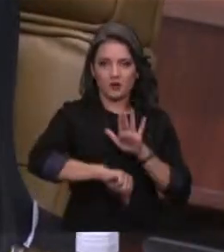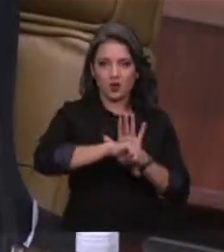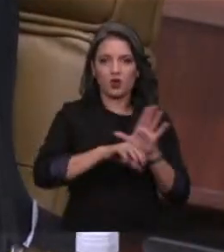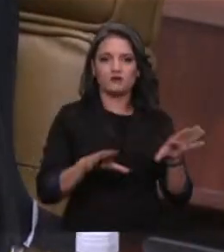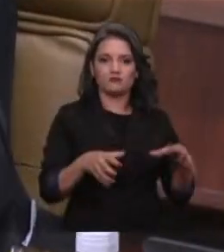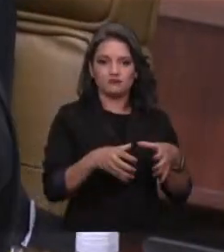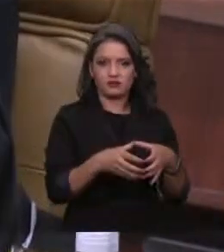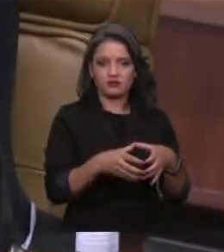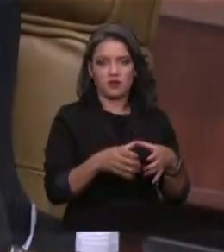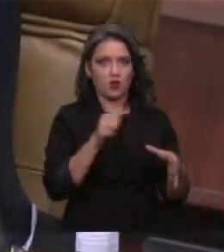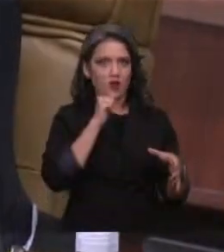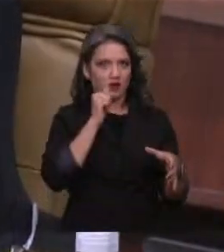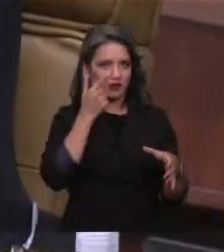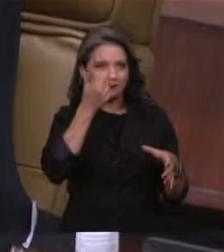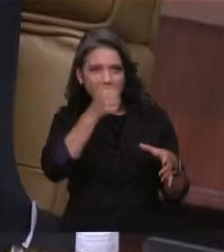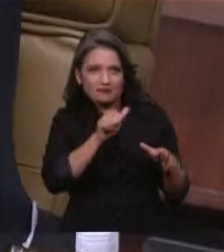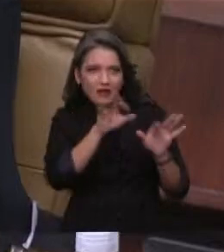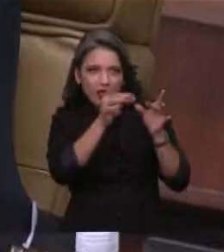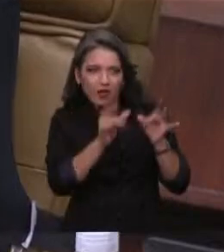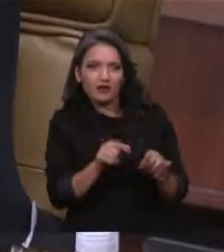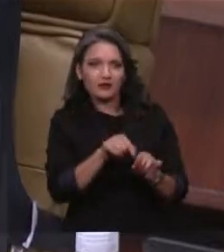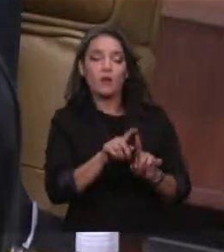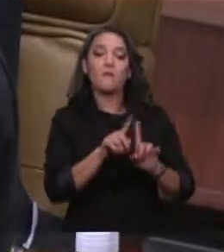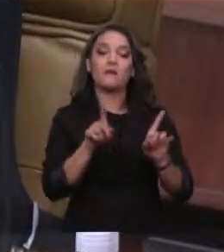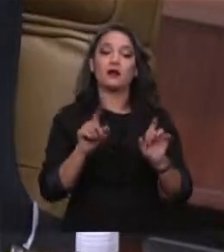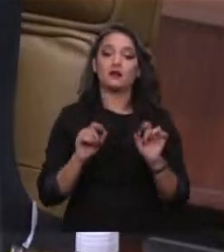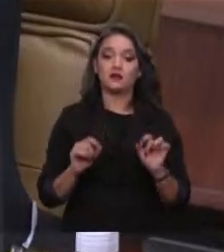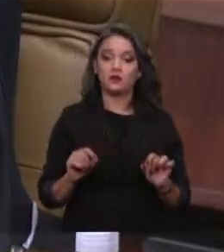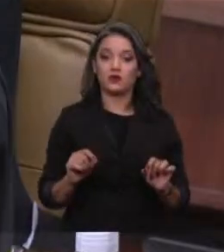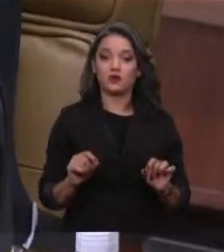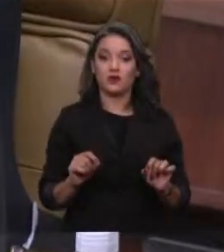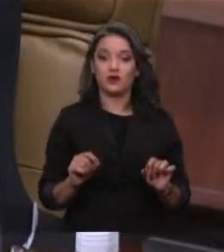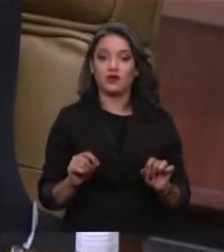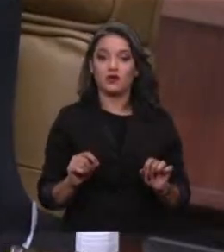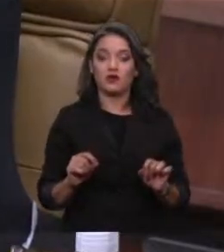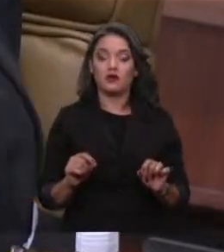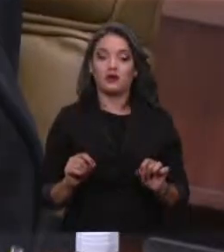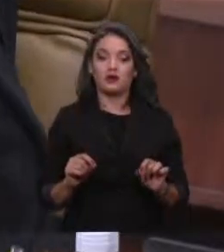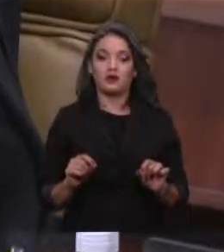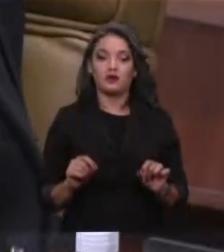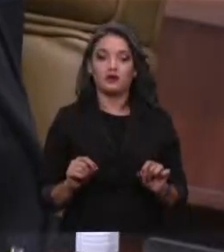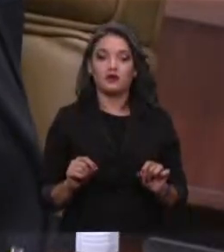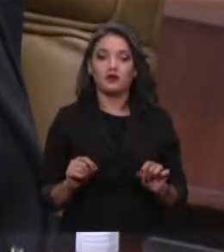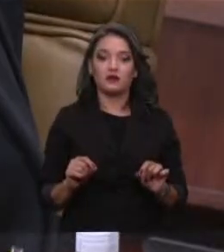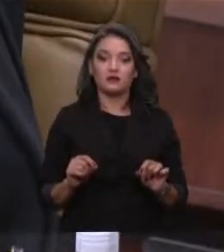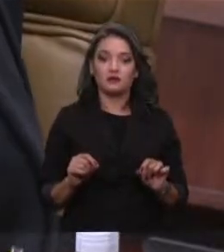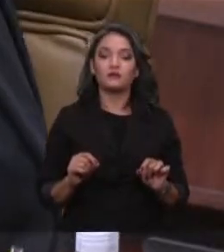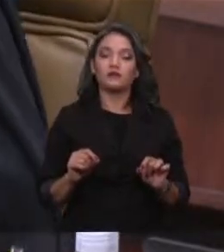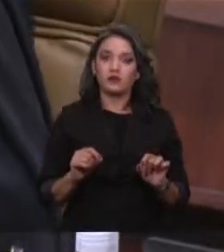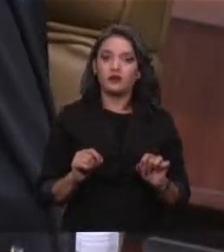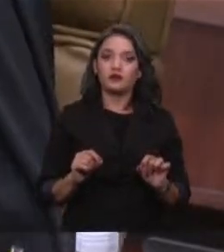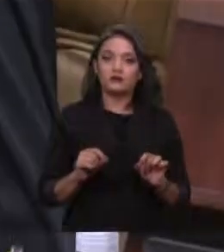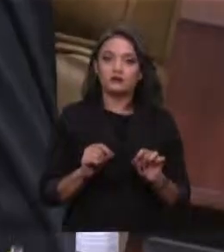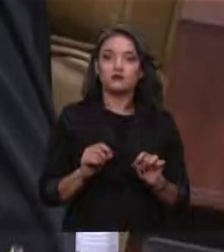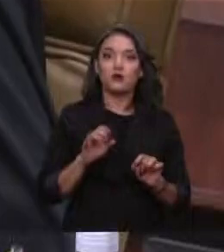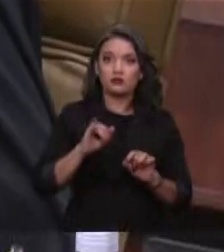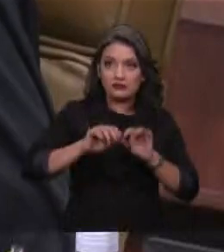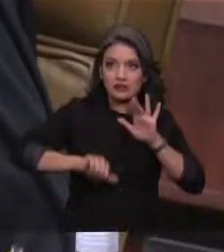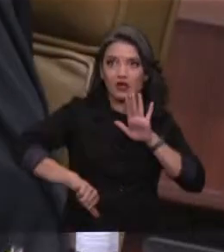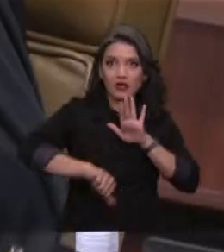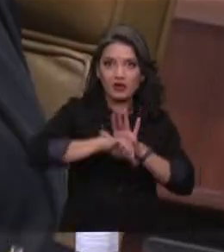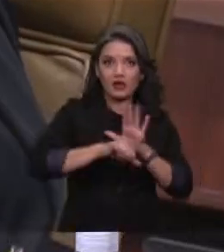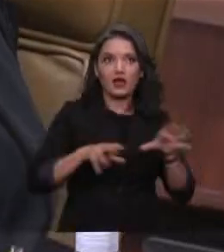crime de organização criminosa, mas admitindo, em tese, a prática do crime de organização